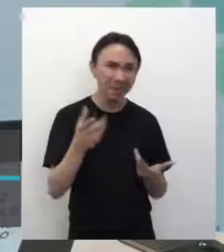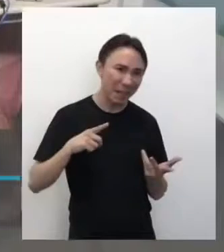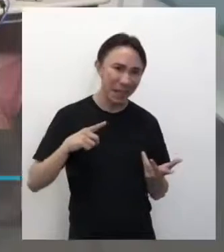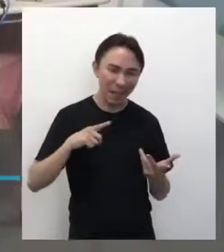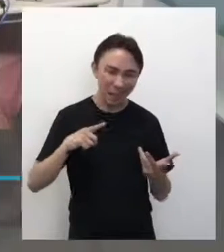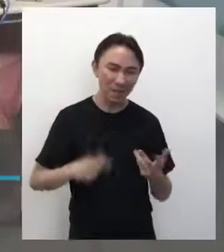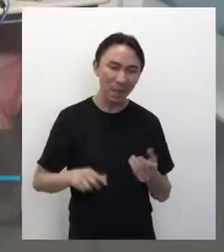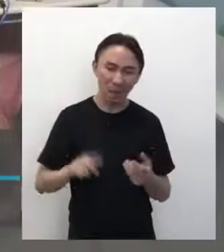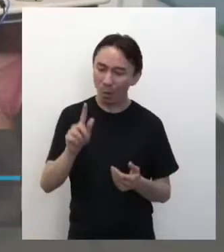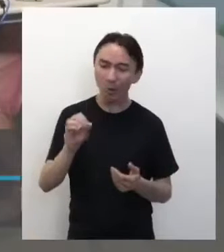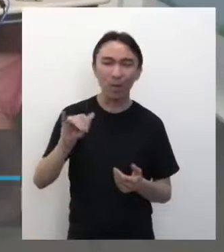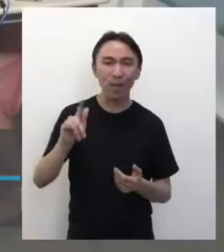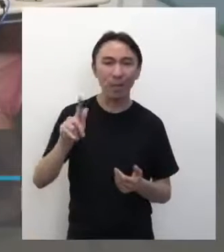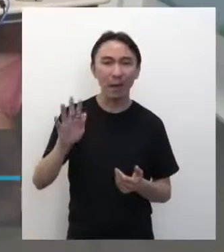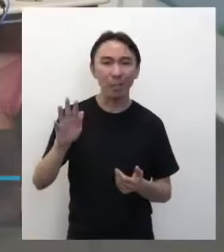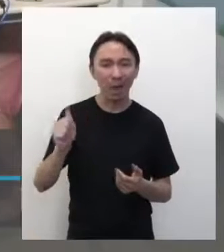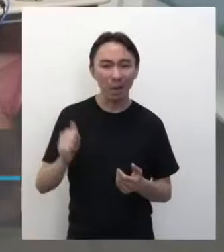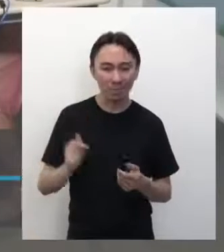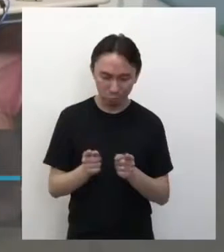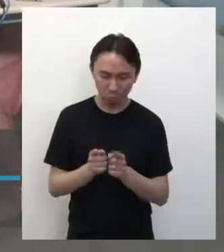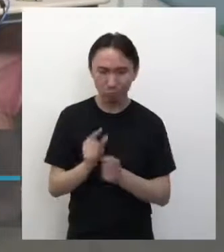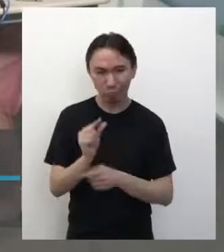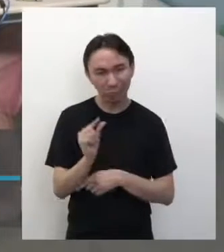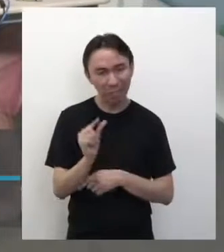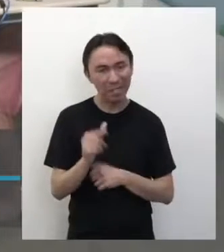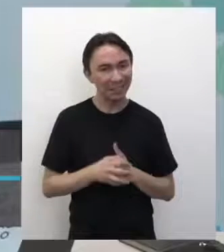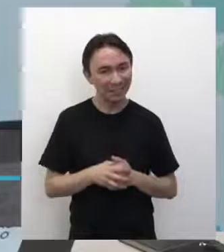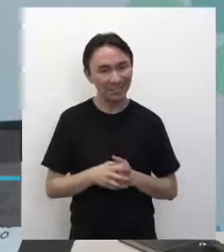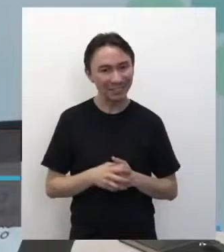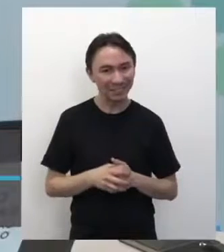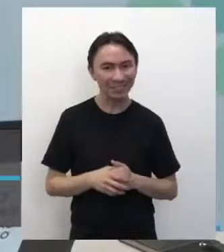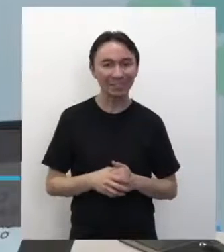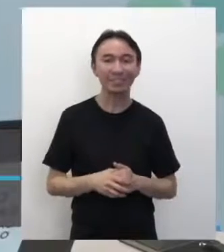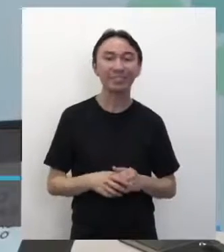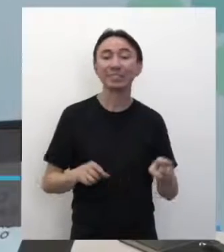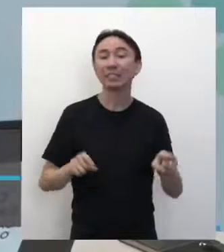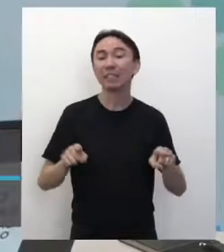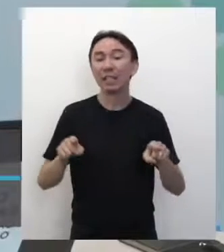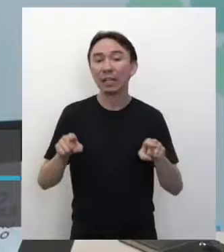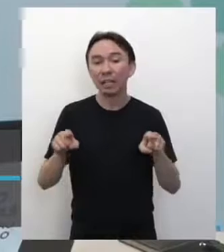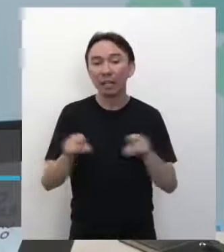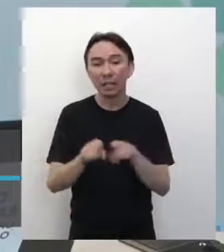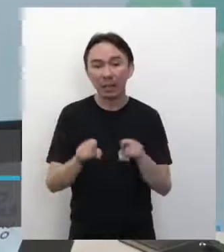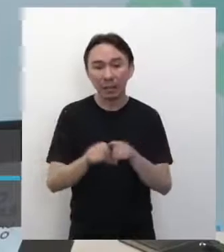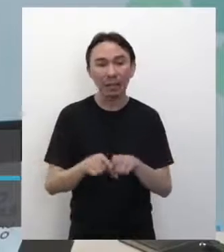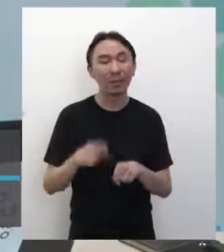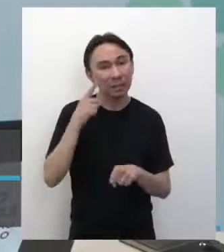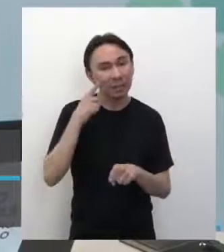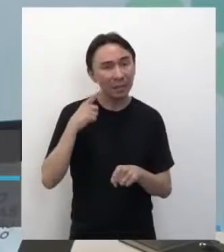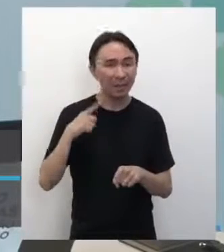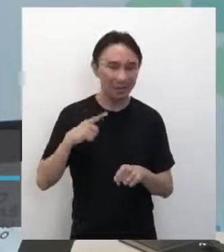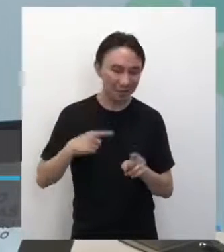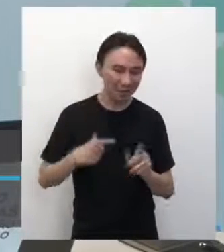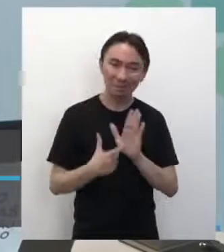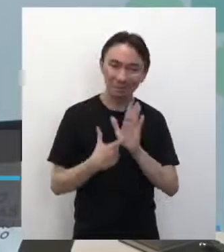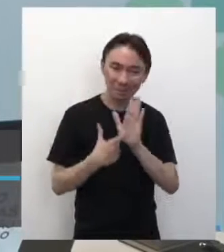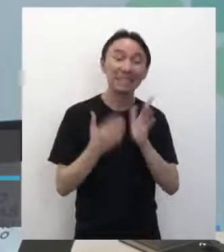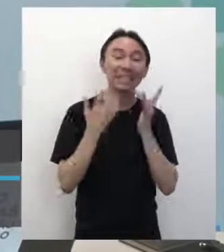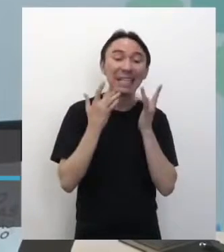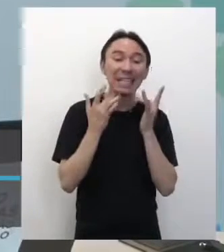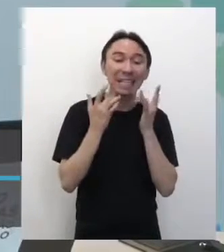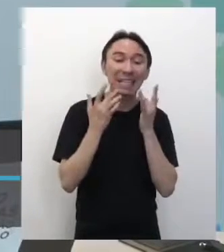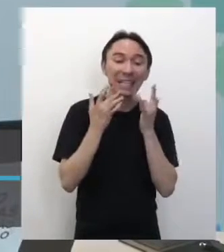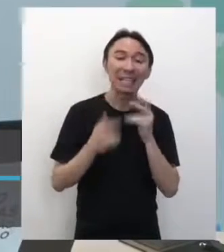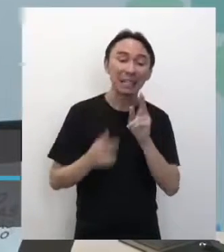fruta. O que mais que tem aí, Pro? Nós temos aqui sobre a questão da apresentação de teatro, nós temos a